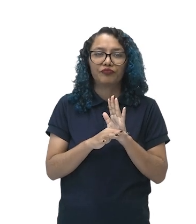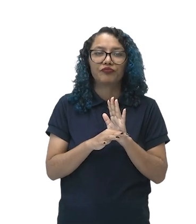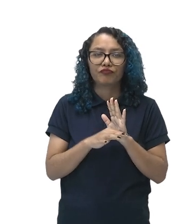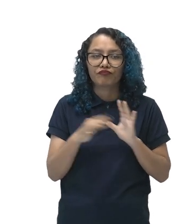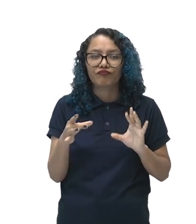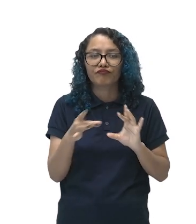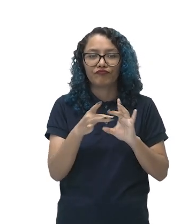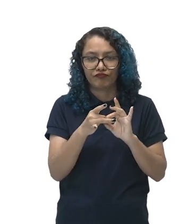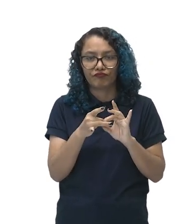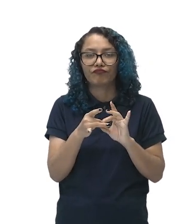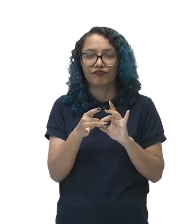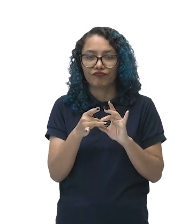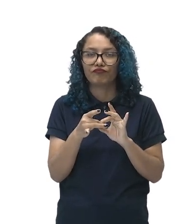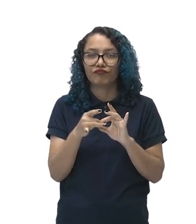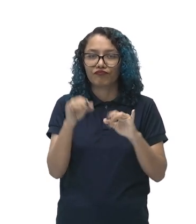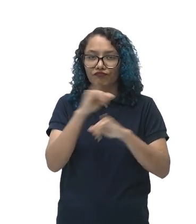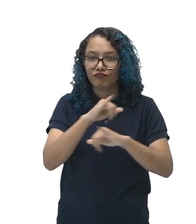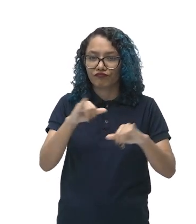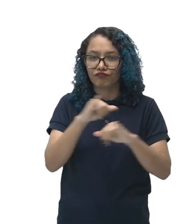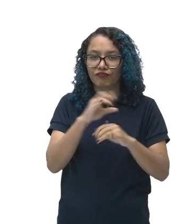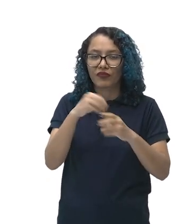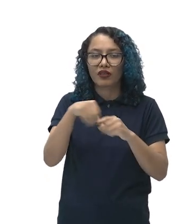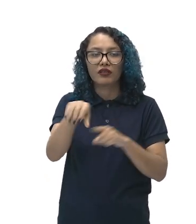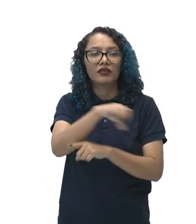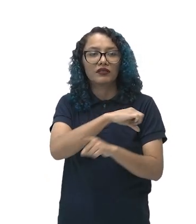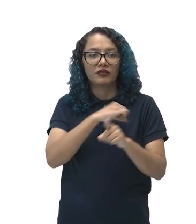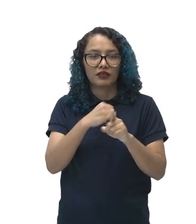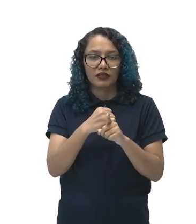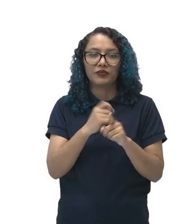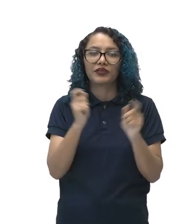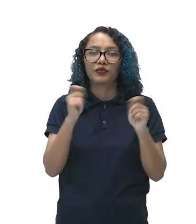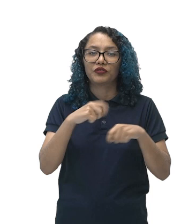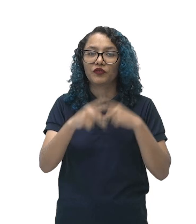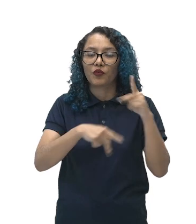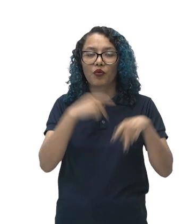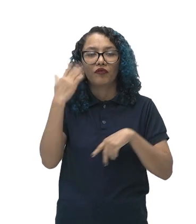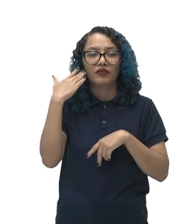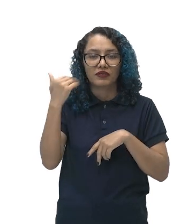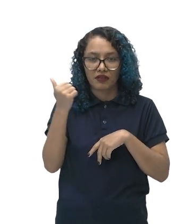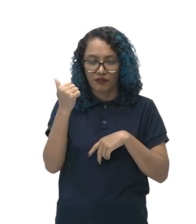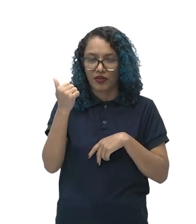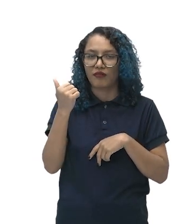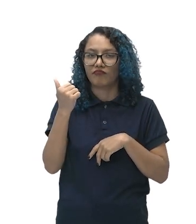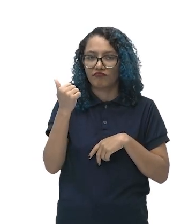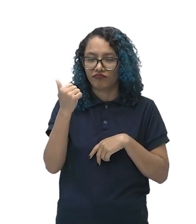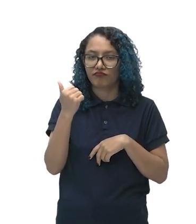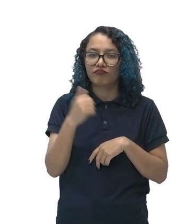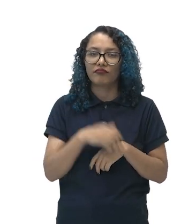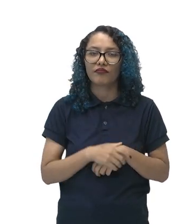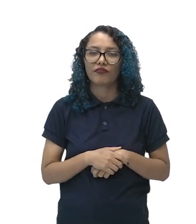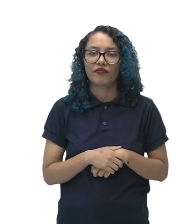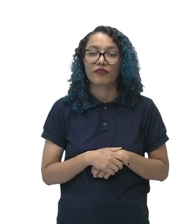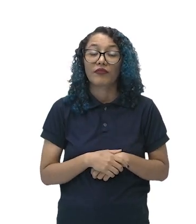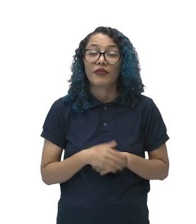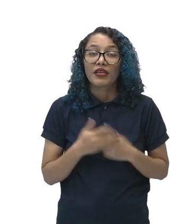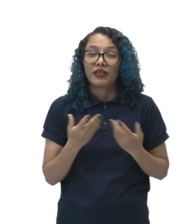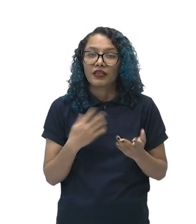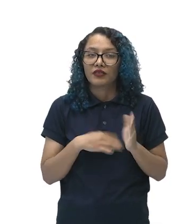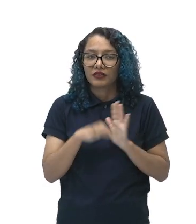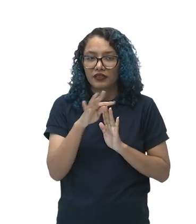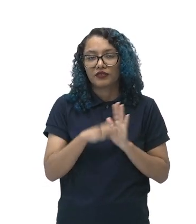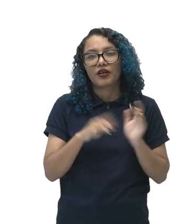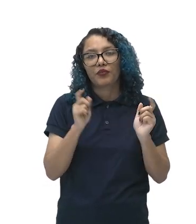tais acontecimentos circulem e alcancem a massa da população. Então, sim, esses textos vão